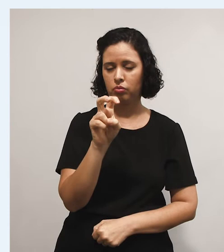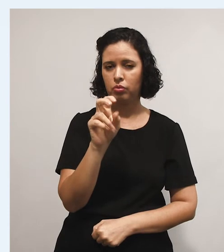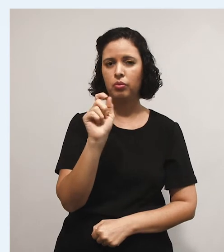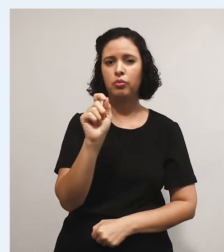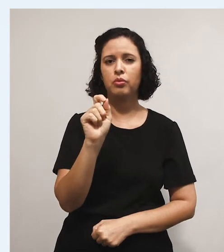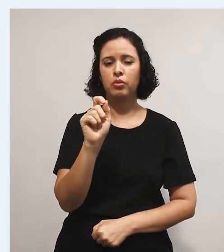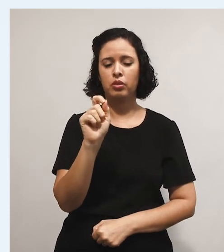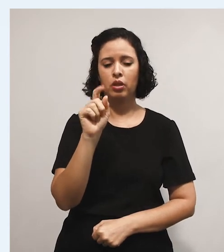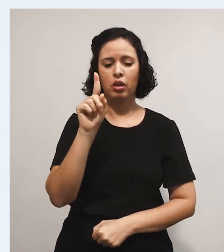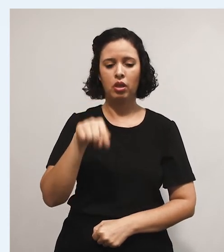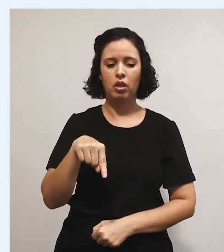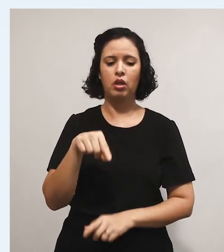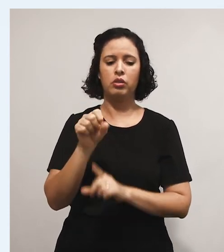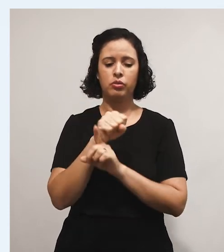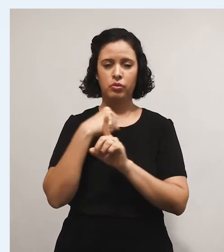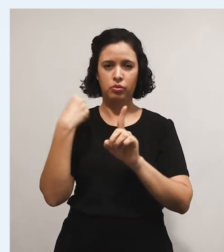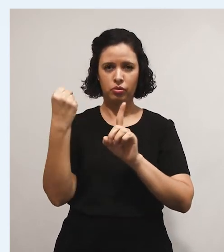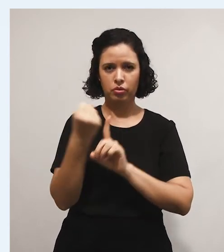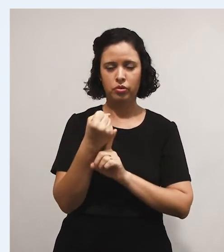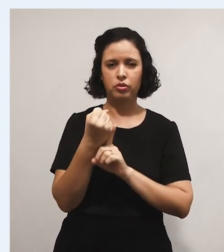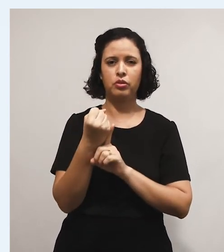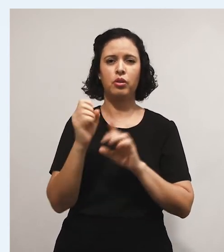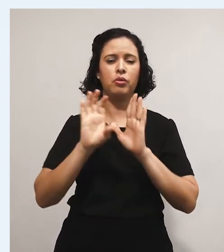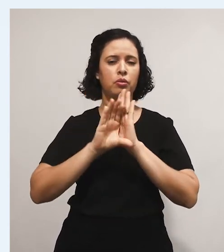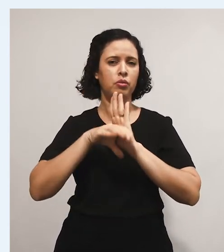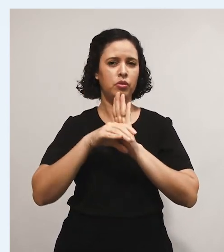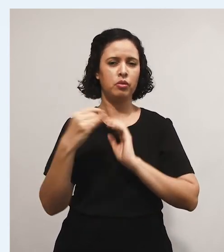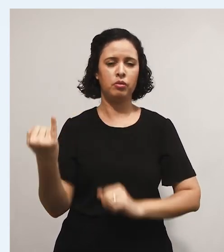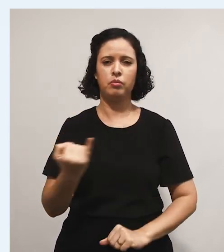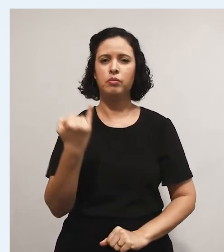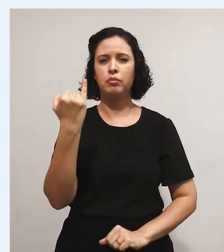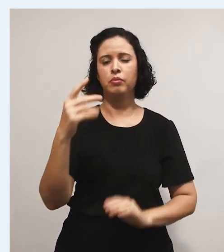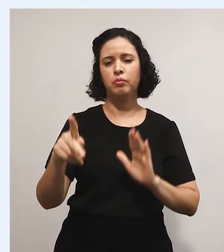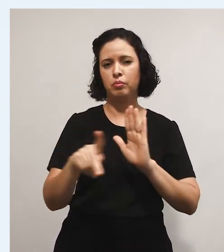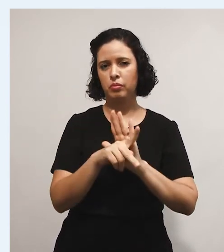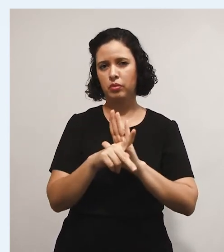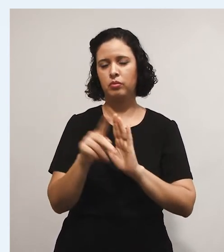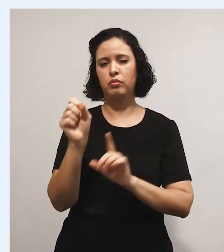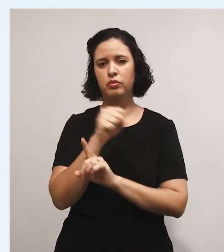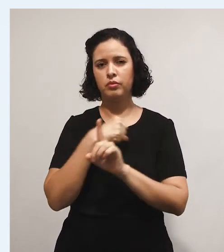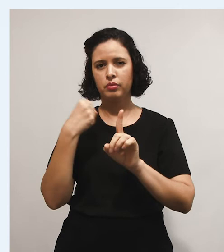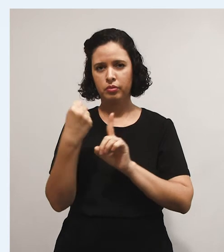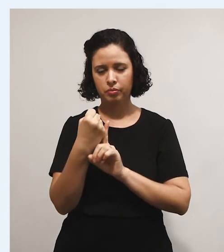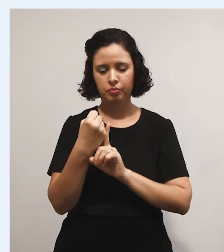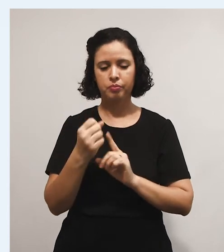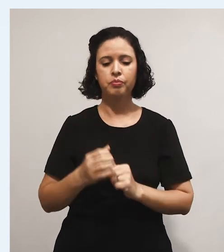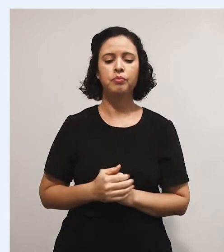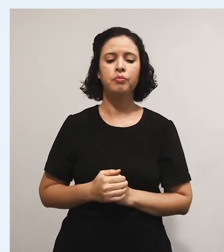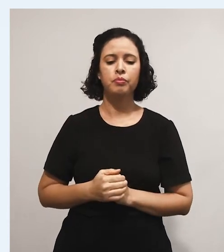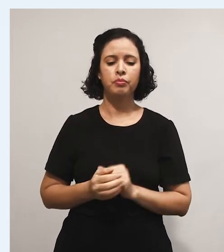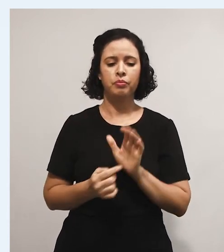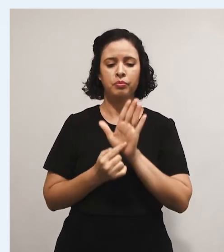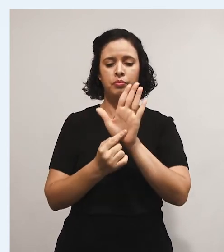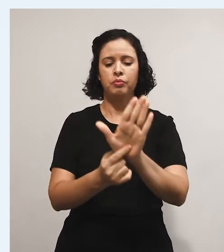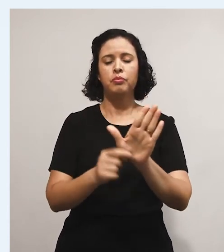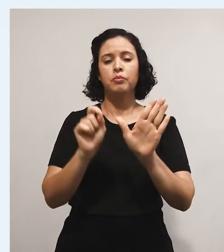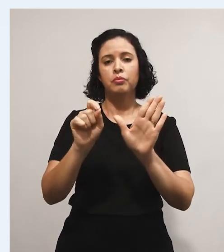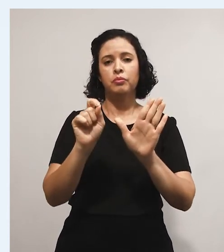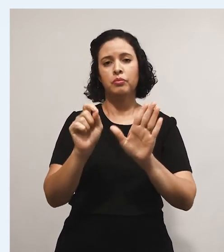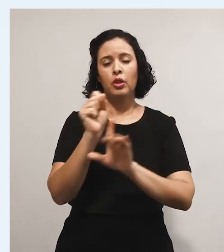com a sociologia, conceitos fundamentais da sociologia, a parte 3, nós vamos trazer uma sociologia